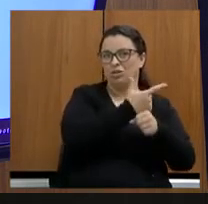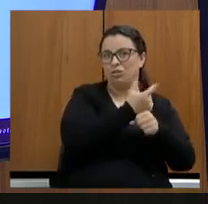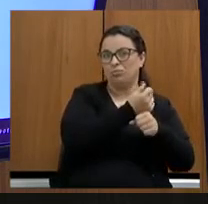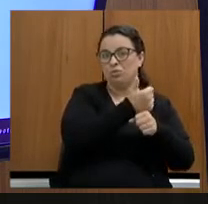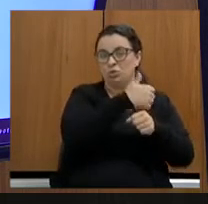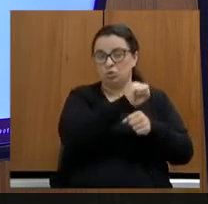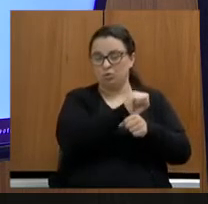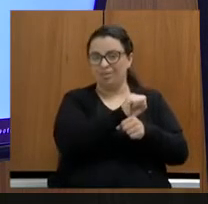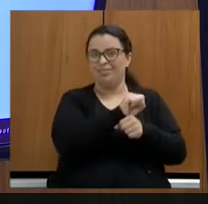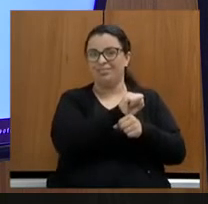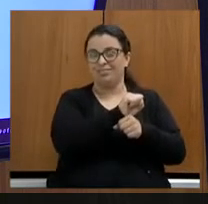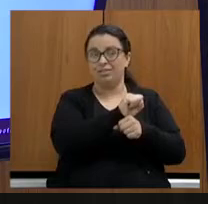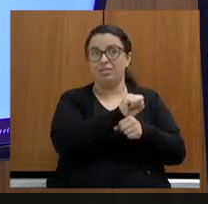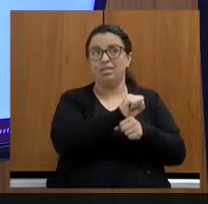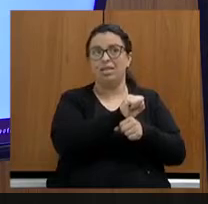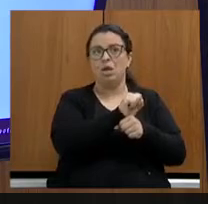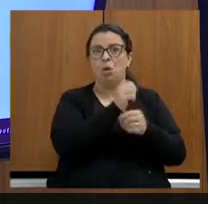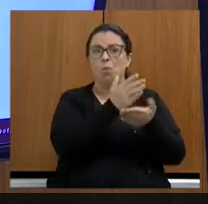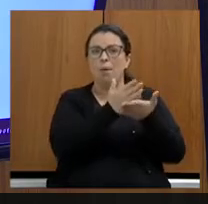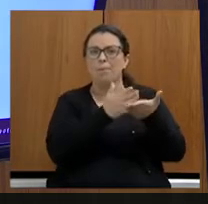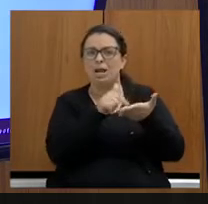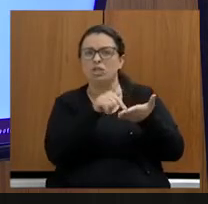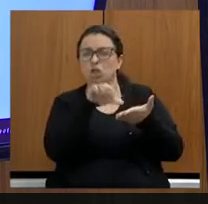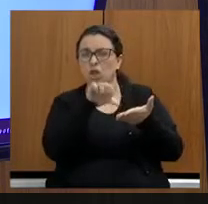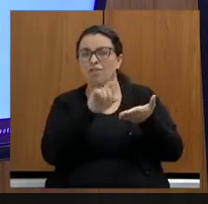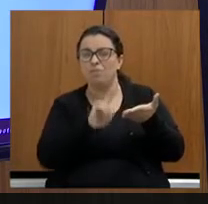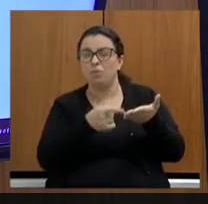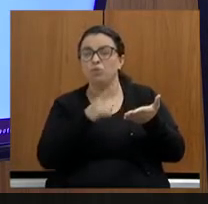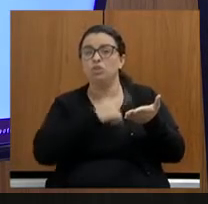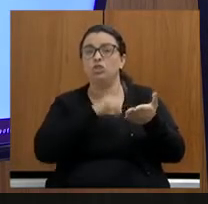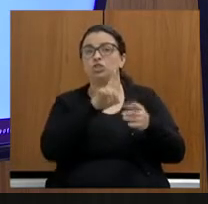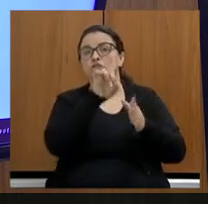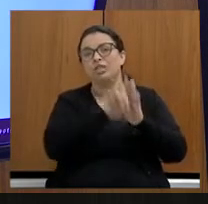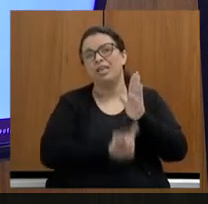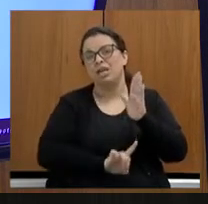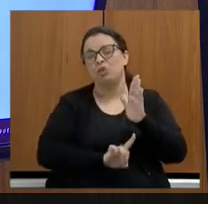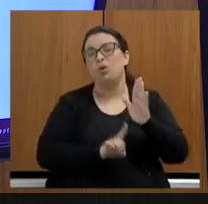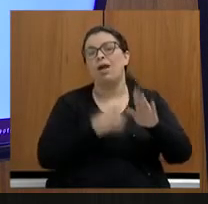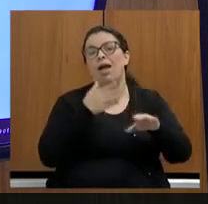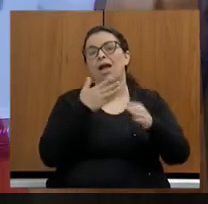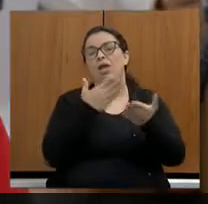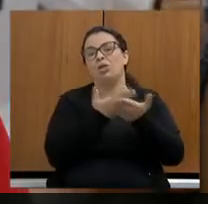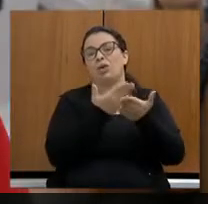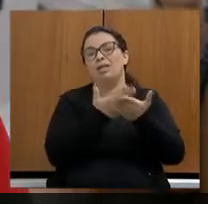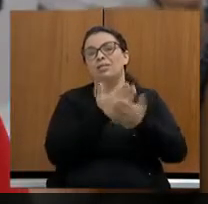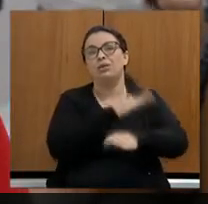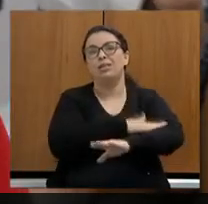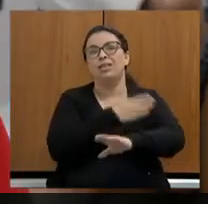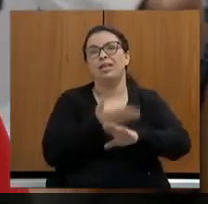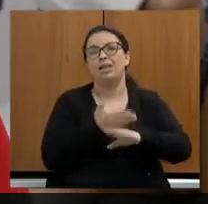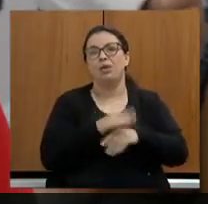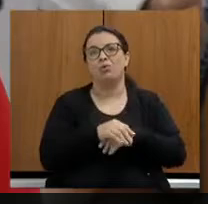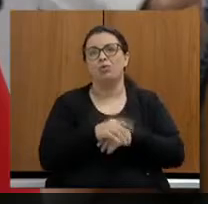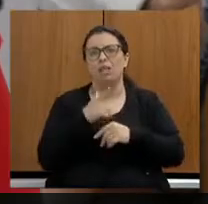9000 tinham direito à educação integral em 2021 Tem mais alguma apresentação